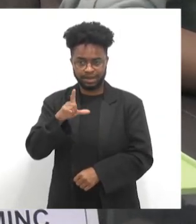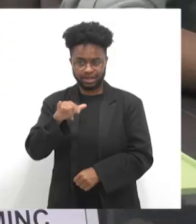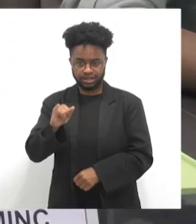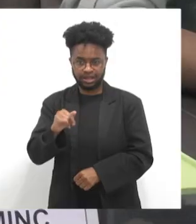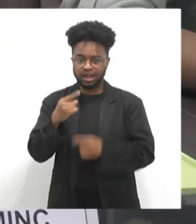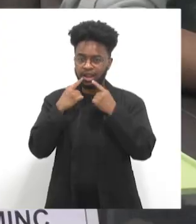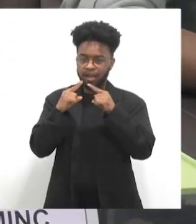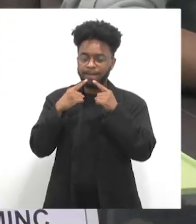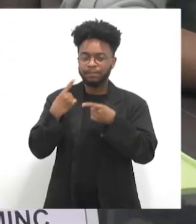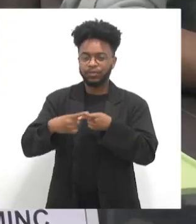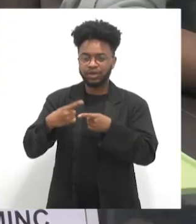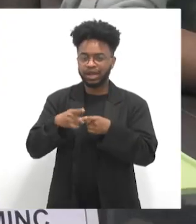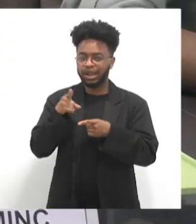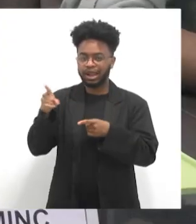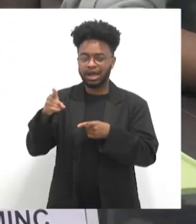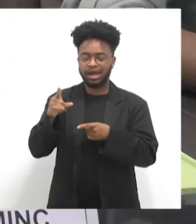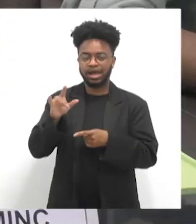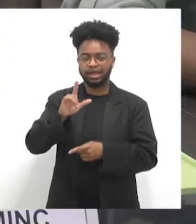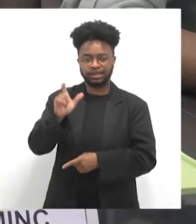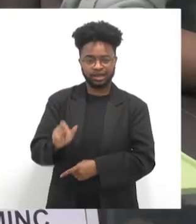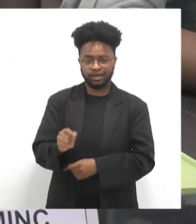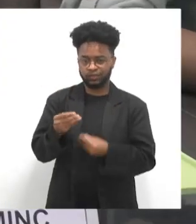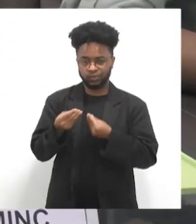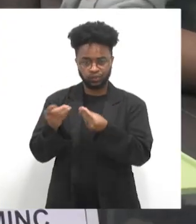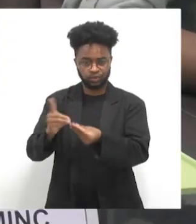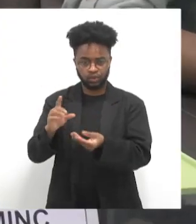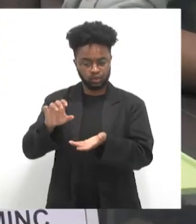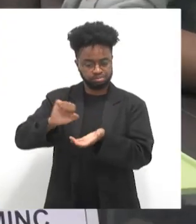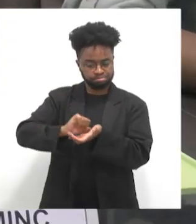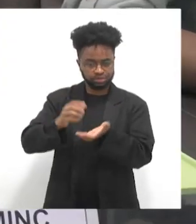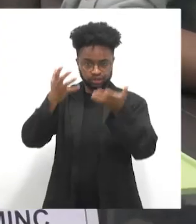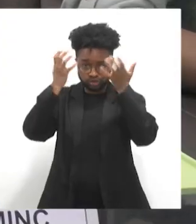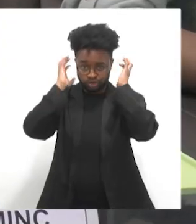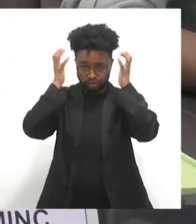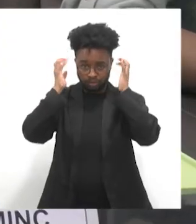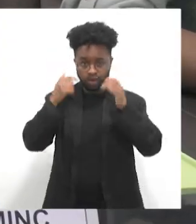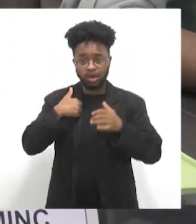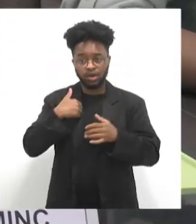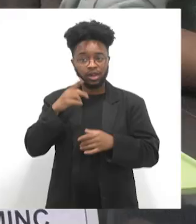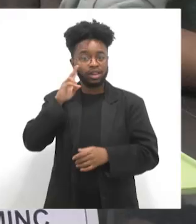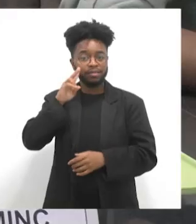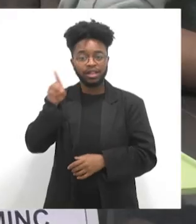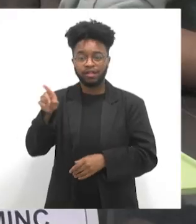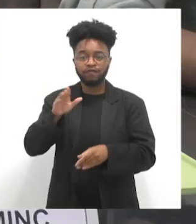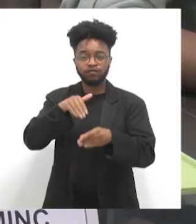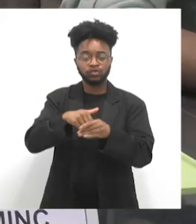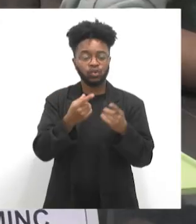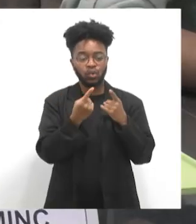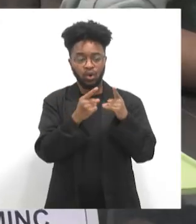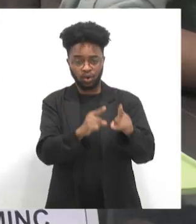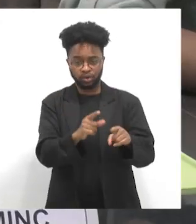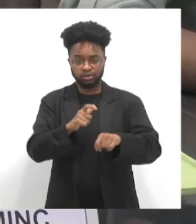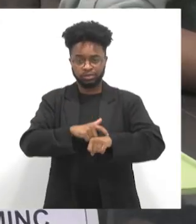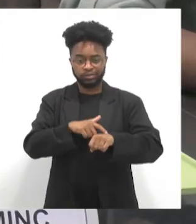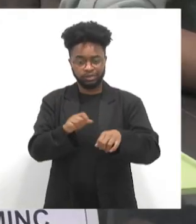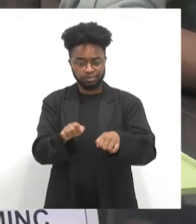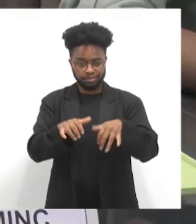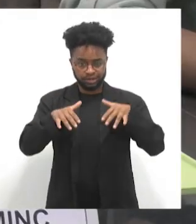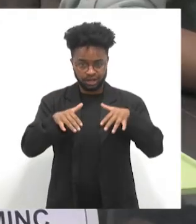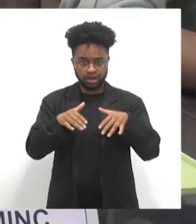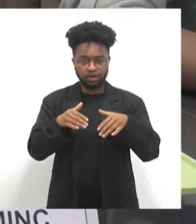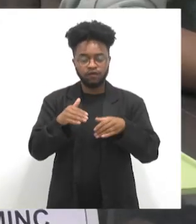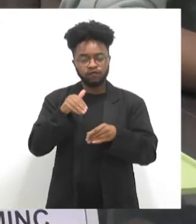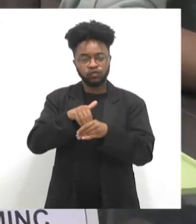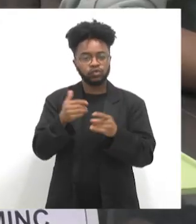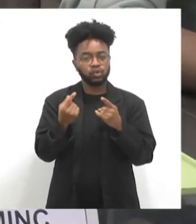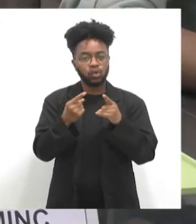Itália não tinham fornecido shampoo para ela. E eu fui pesquisar e lembrei que ela votou contra, quando estava no plenário, o